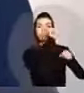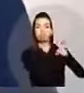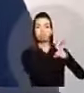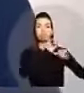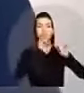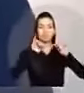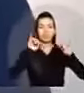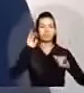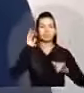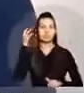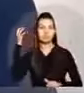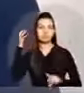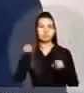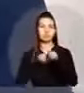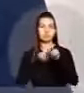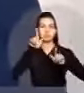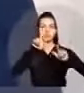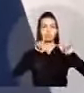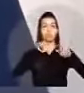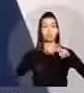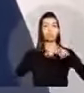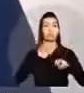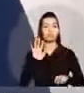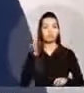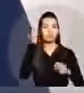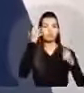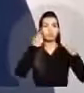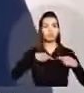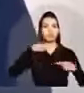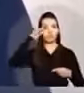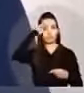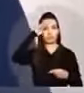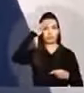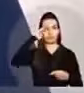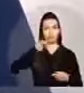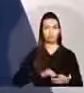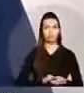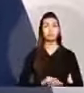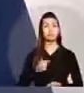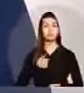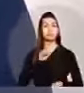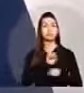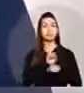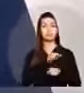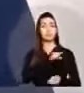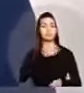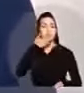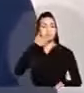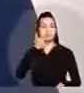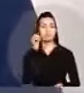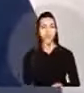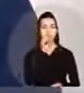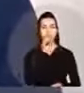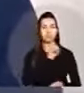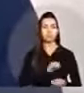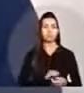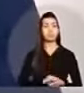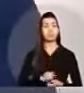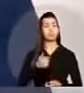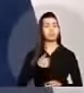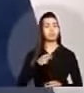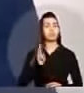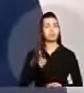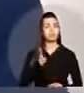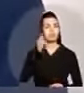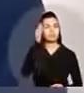O que é bom para hoje a campanha no rádio na TV por causa do atentado contra bolsonaro Espero que ele se recupere logo